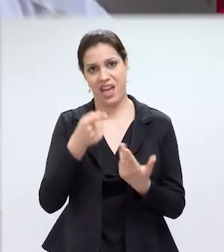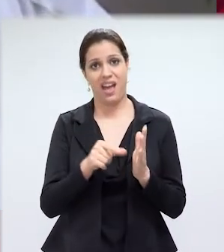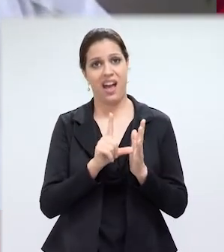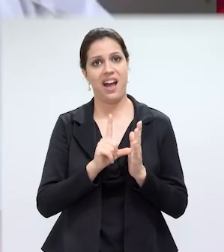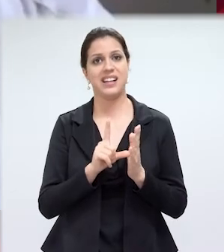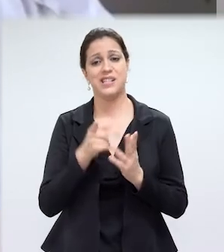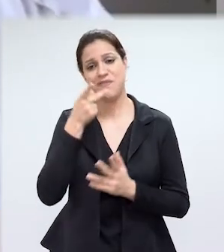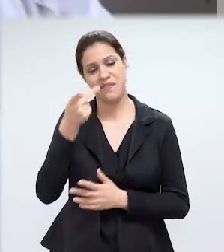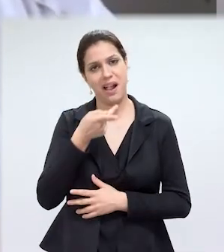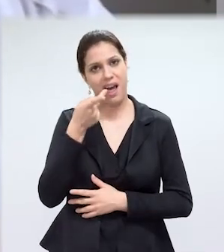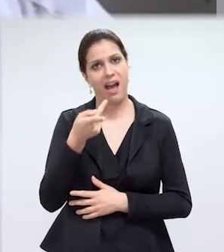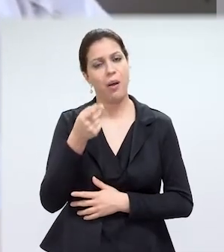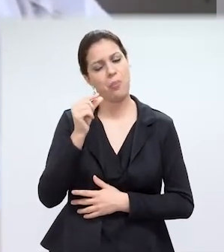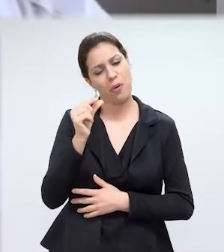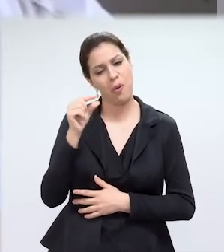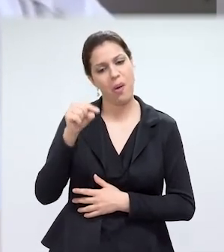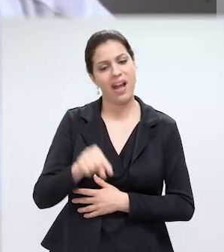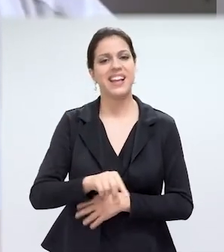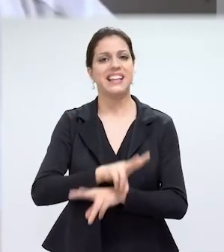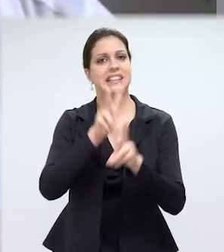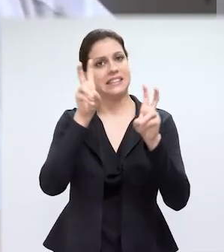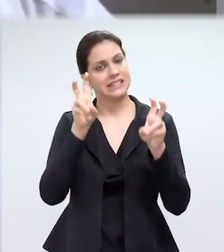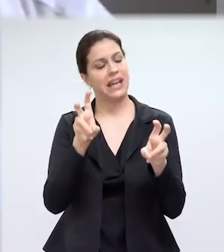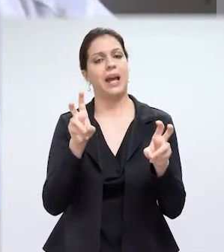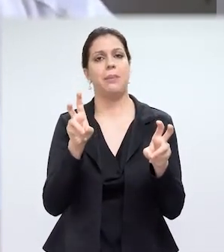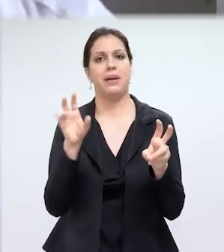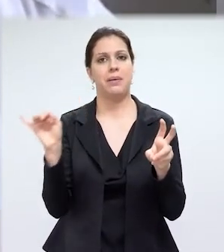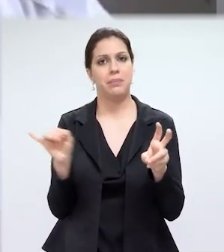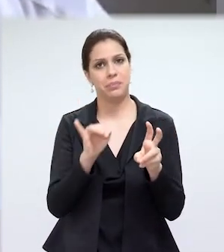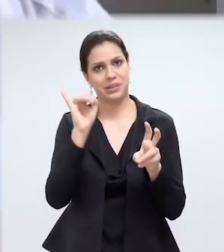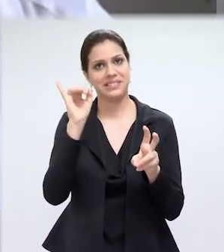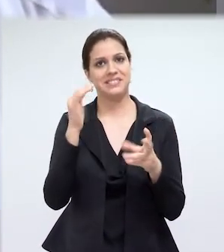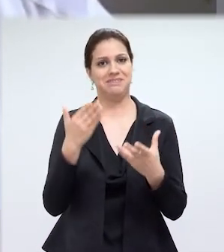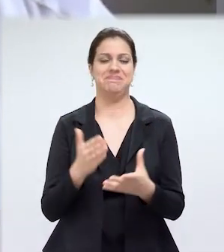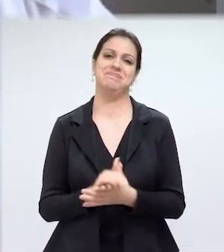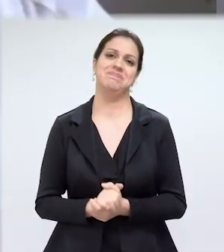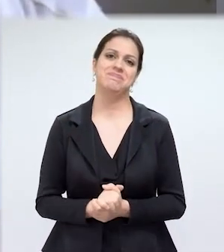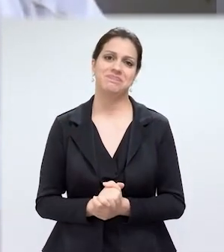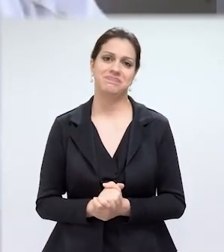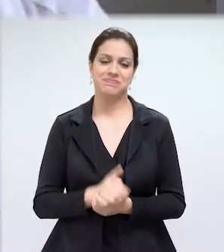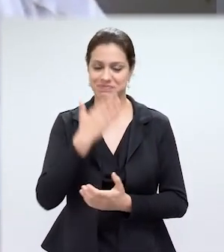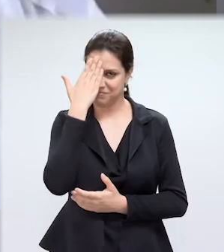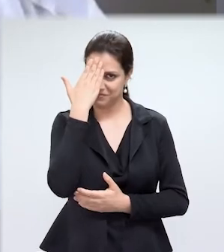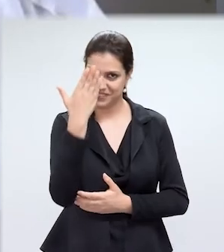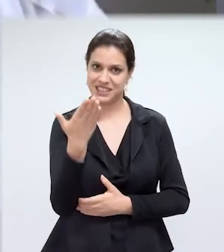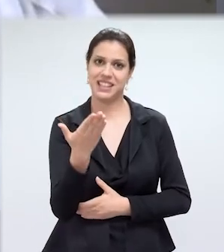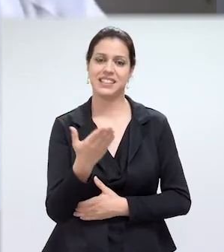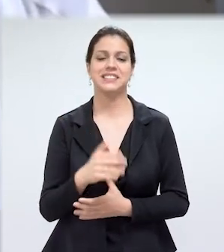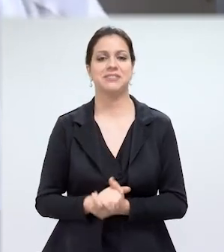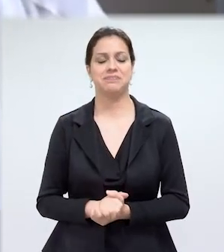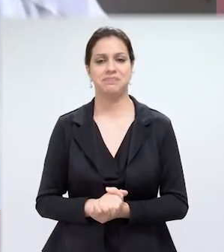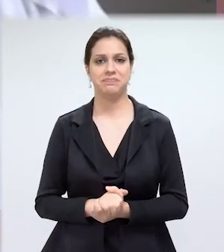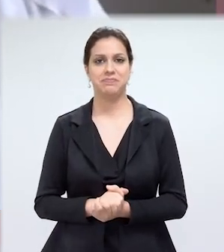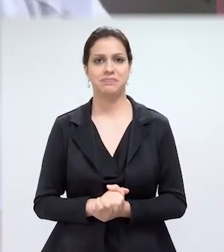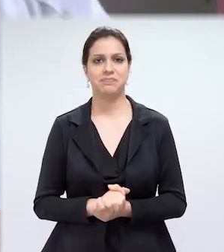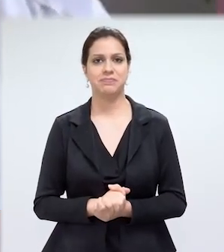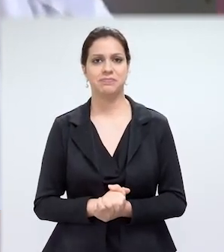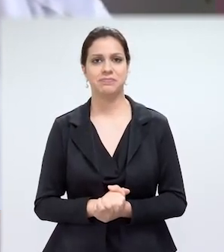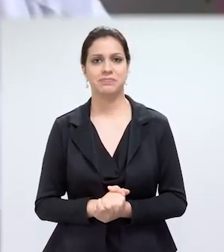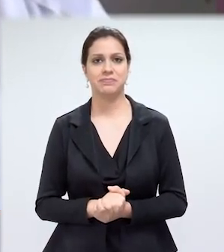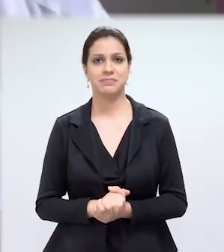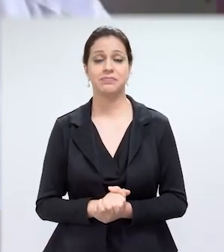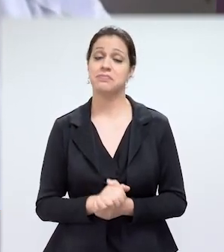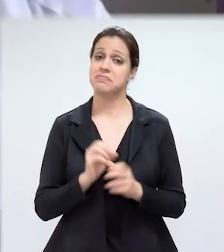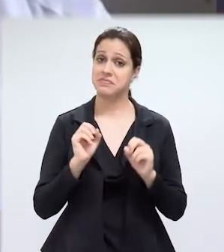muito, né, de poder, como eu disse no início, tá falando um pouquinho sobre uma temática que me é tão cara, tá?